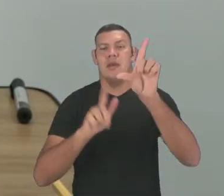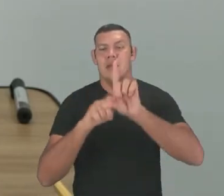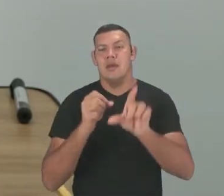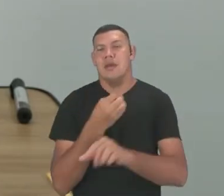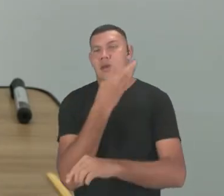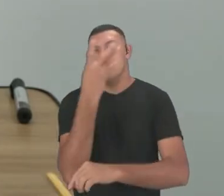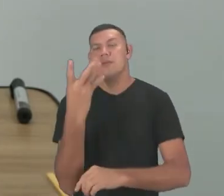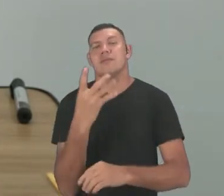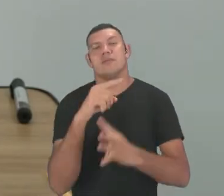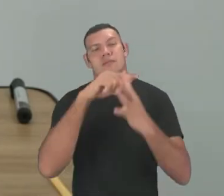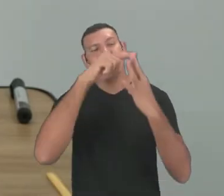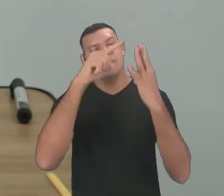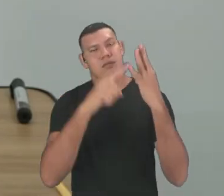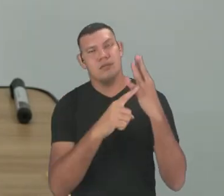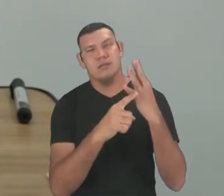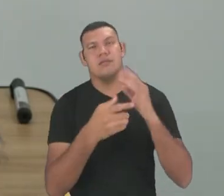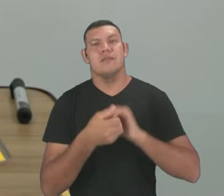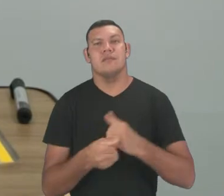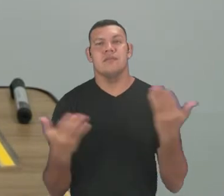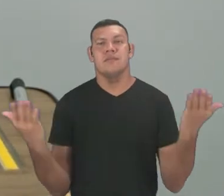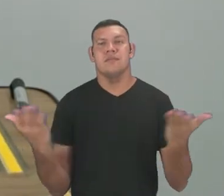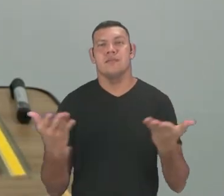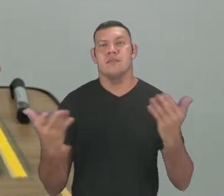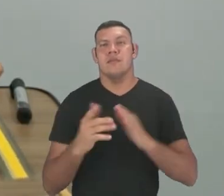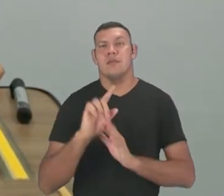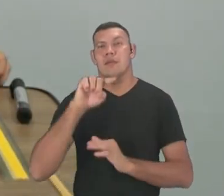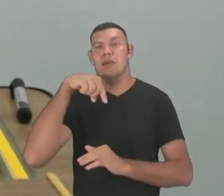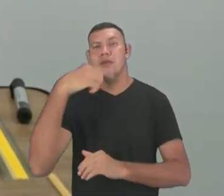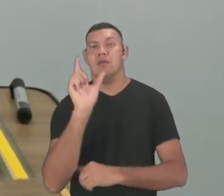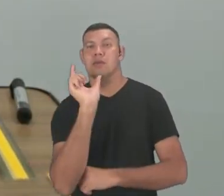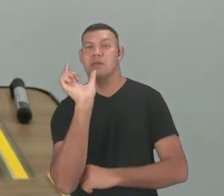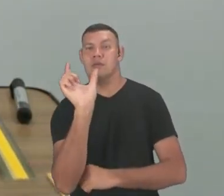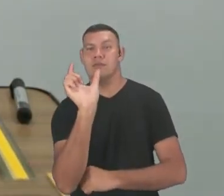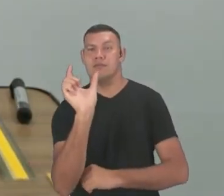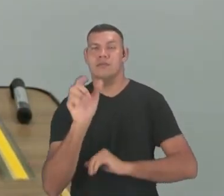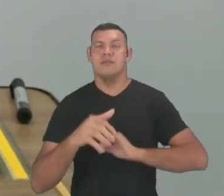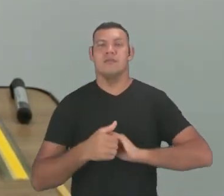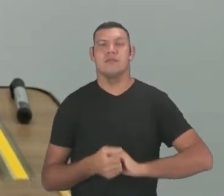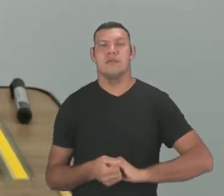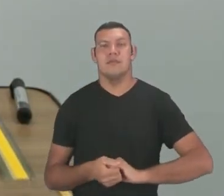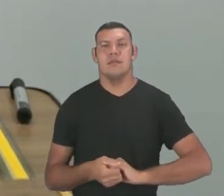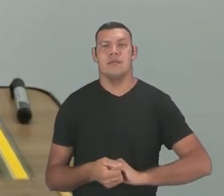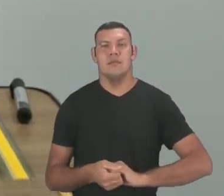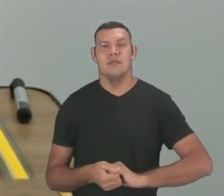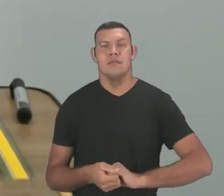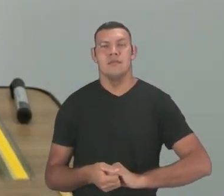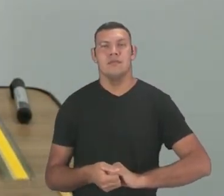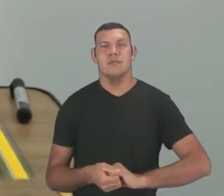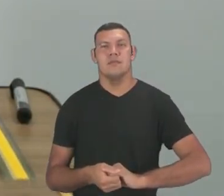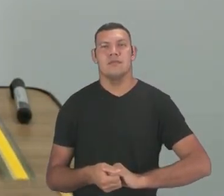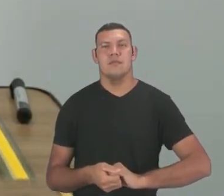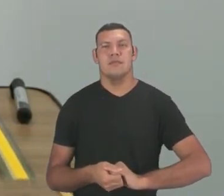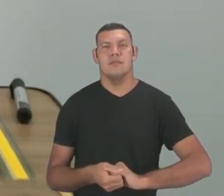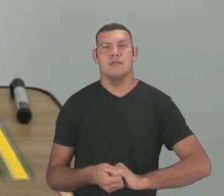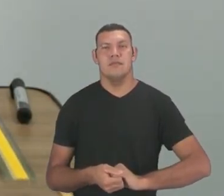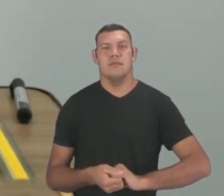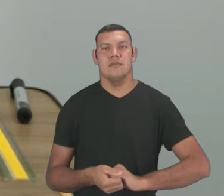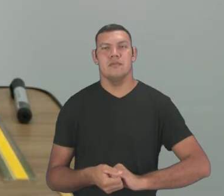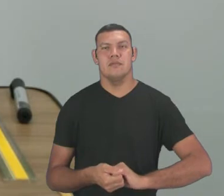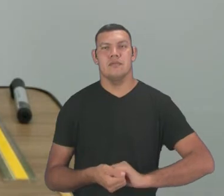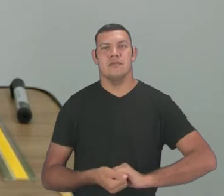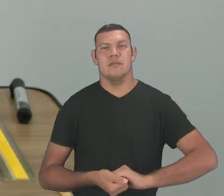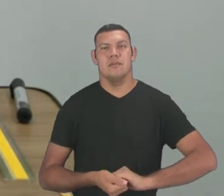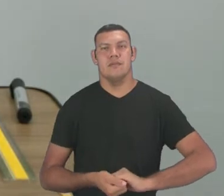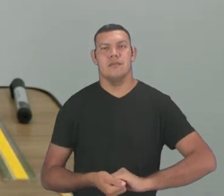menininha que são quatro sons vamos contar o próximo som Como contar os sons das próxima